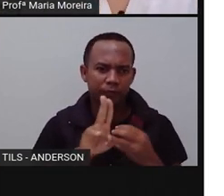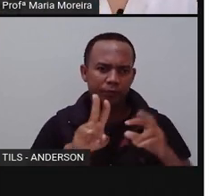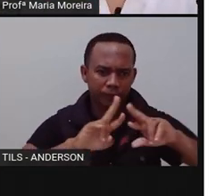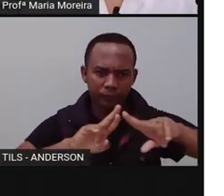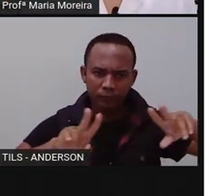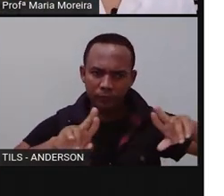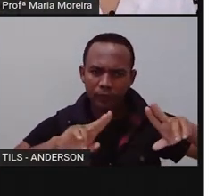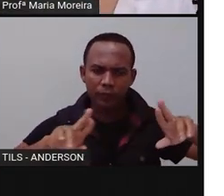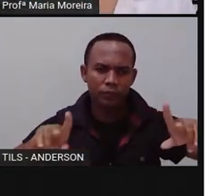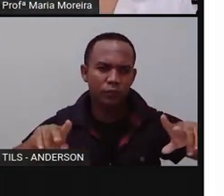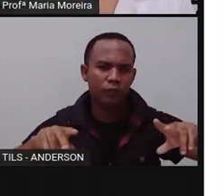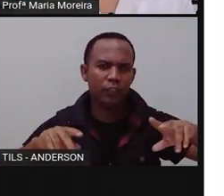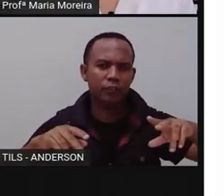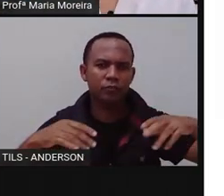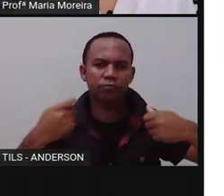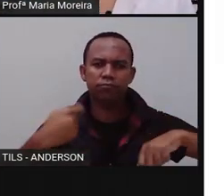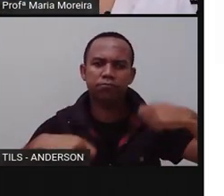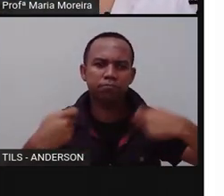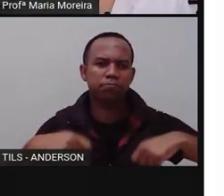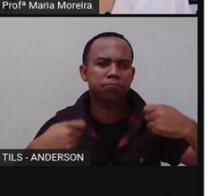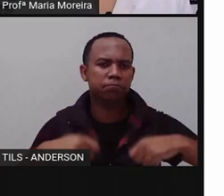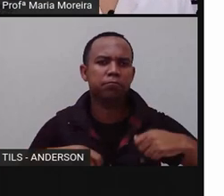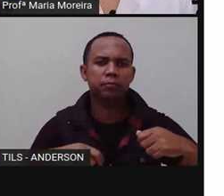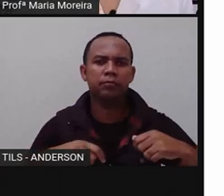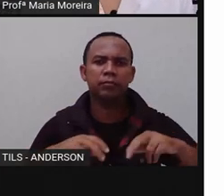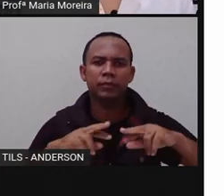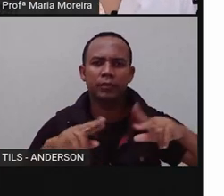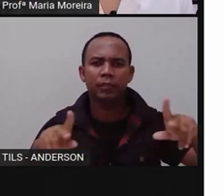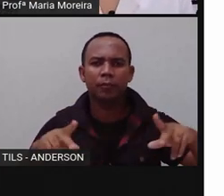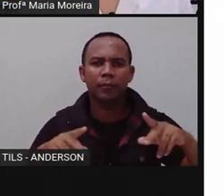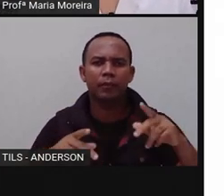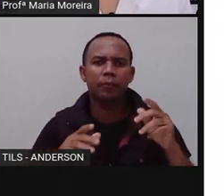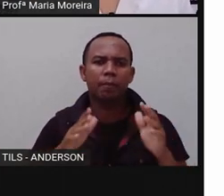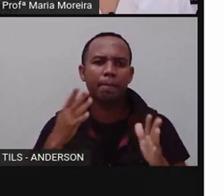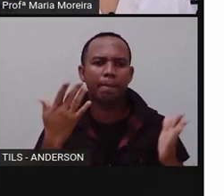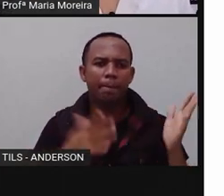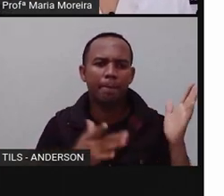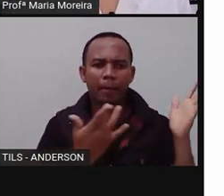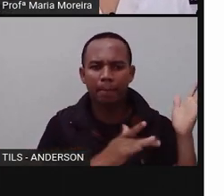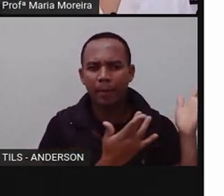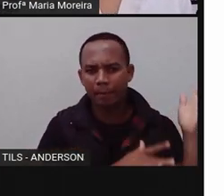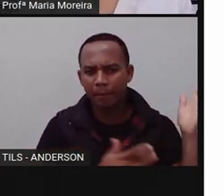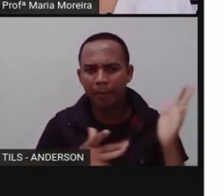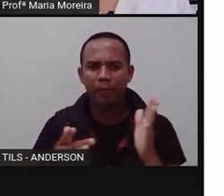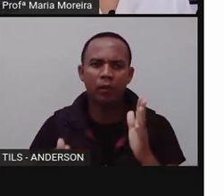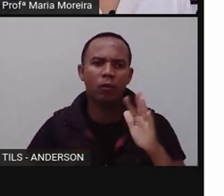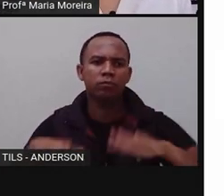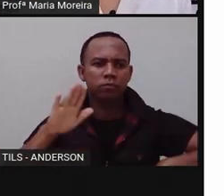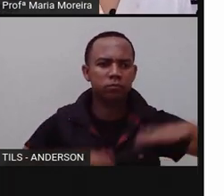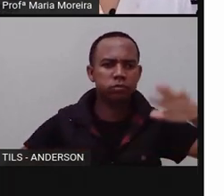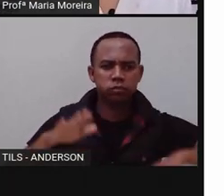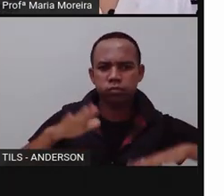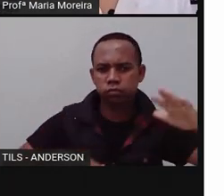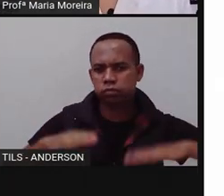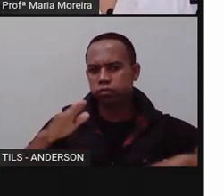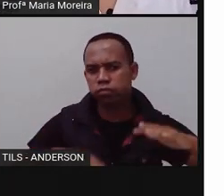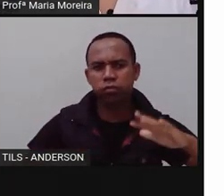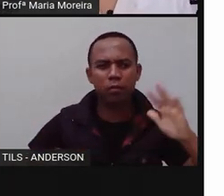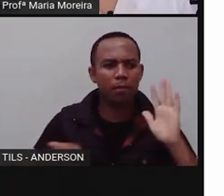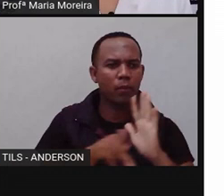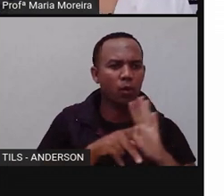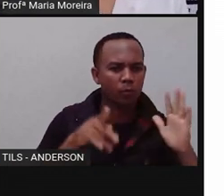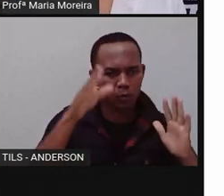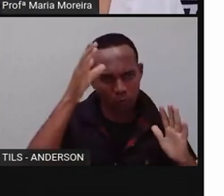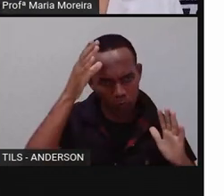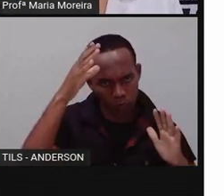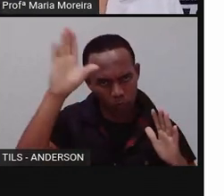destaque para afoxé, atabaque, berimbau e tambor, que são instrumentos característicos aí, né, da